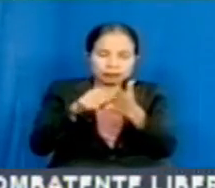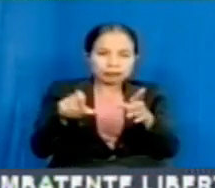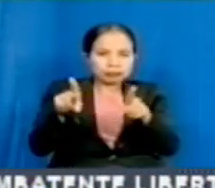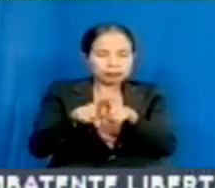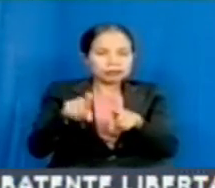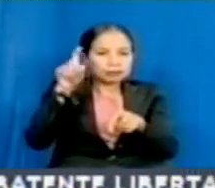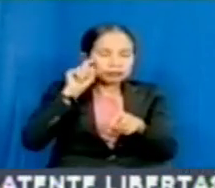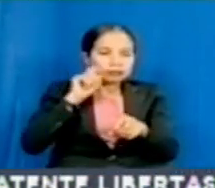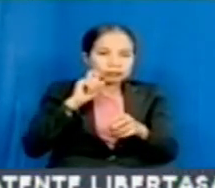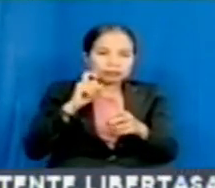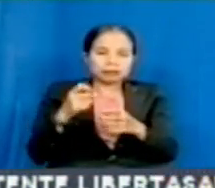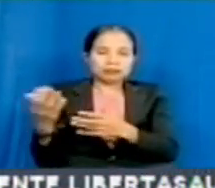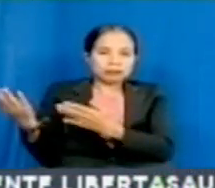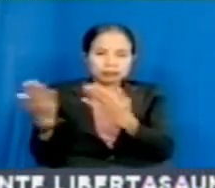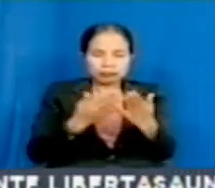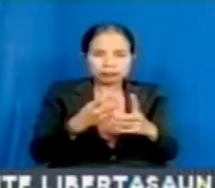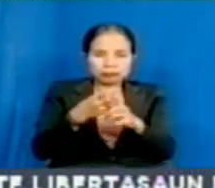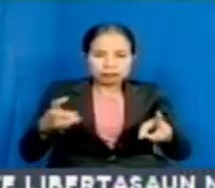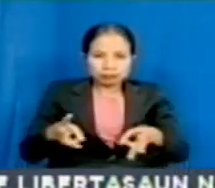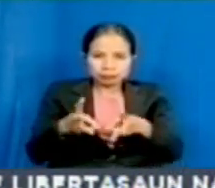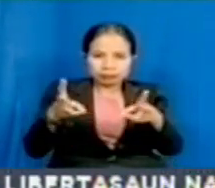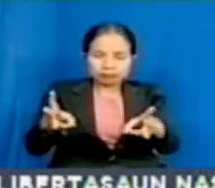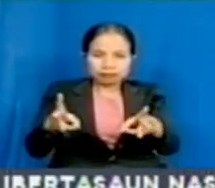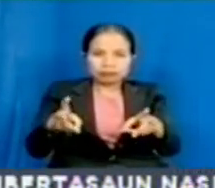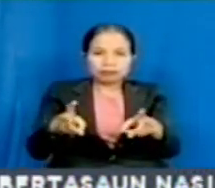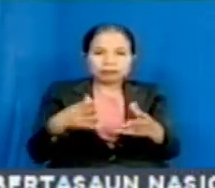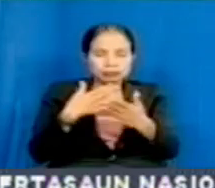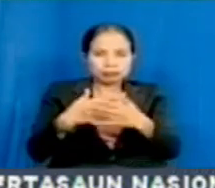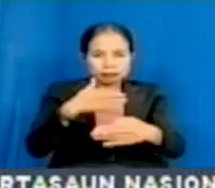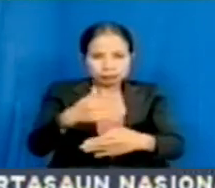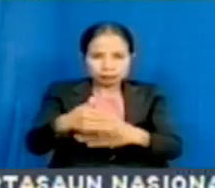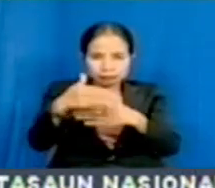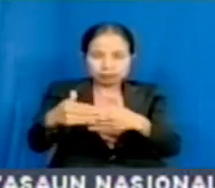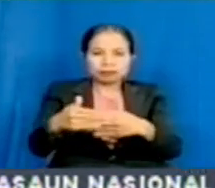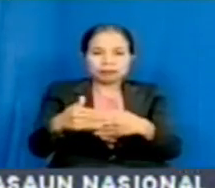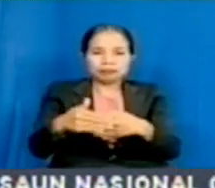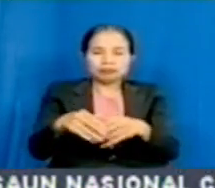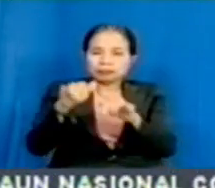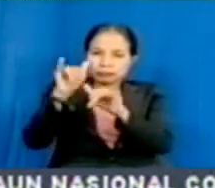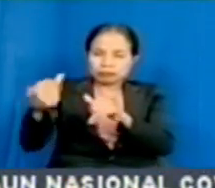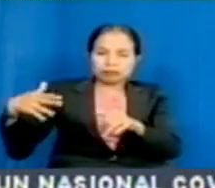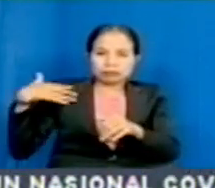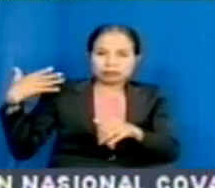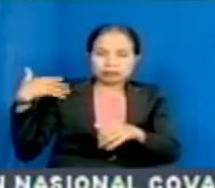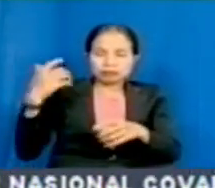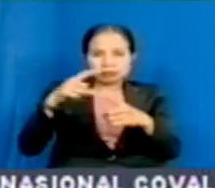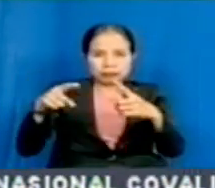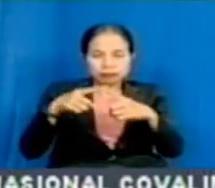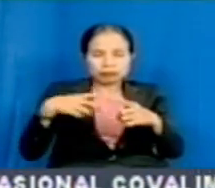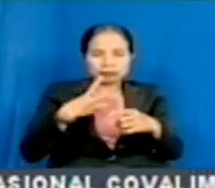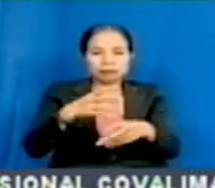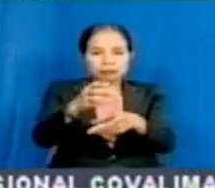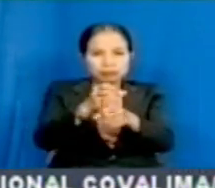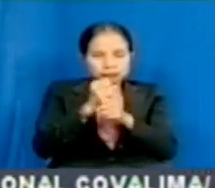sanana, mas Hanessa ruka maiga. Li husi dalang ida nebe, mas kadiak processo para atuto si juventude nene. Banhira ami